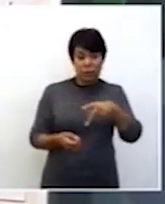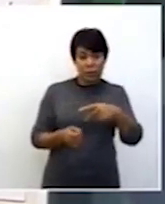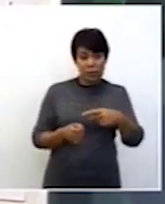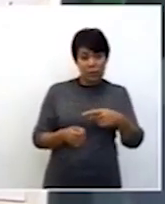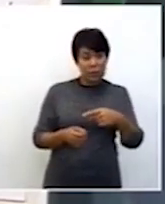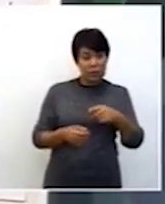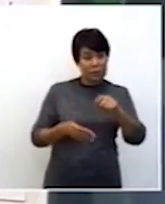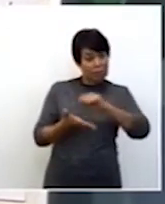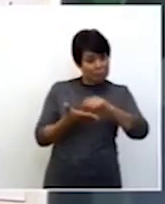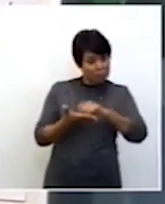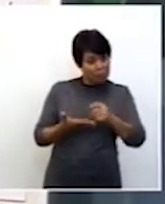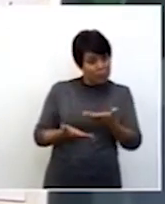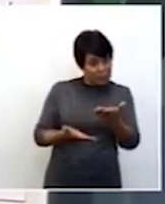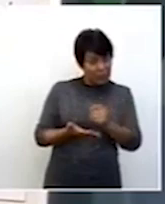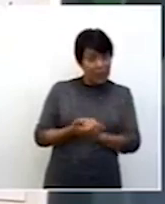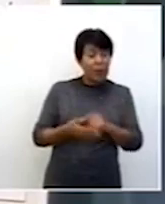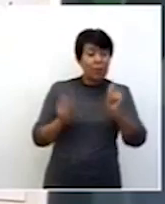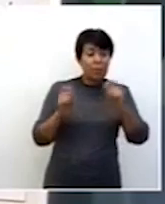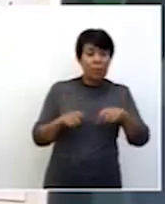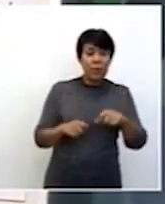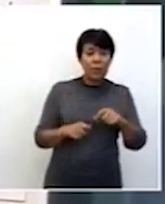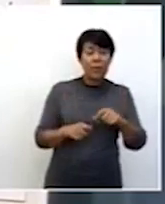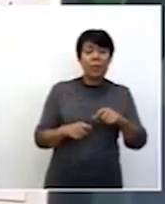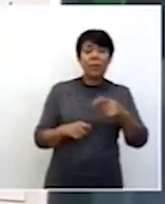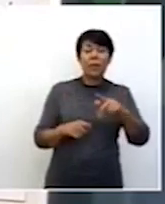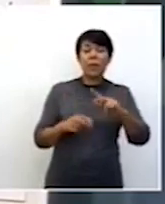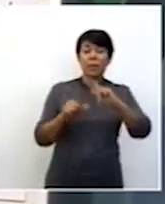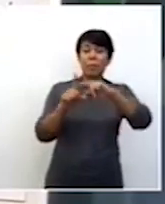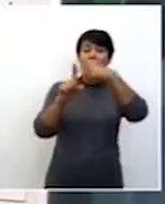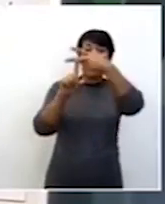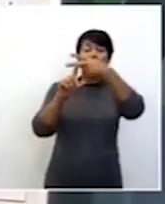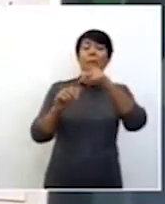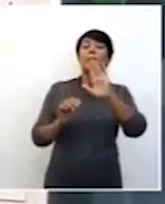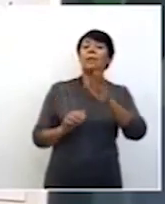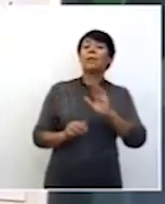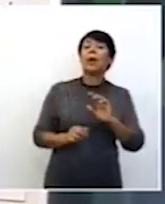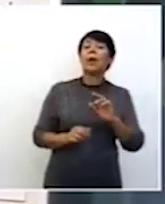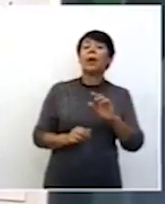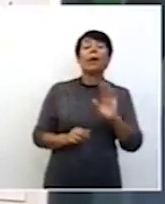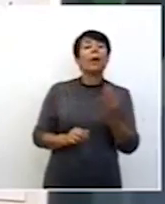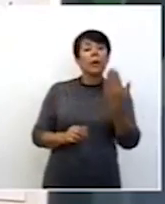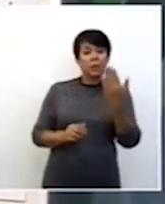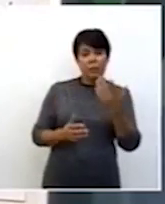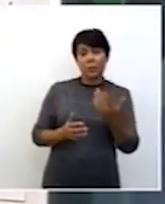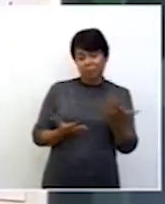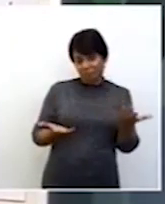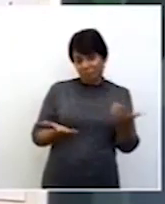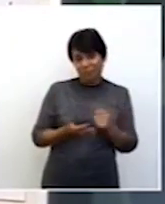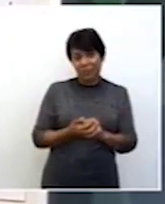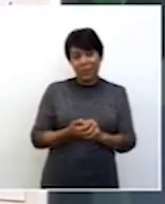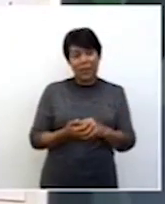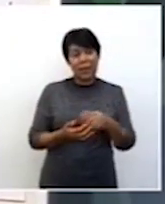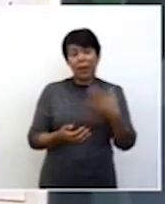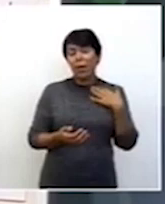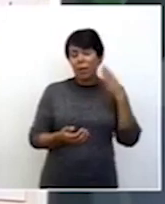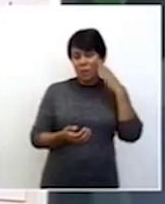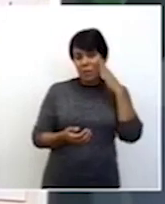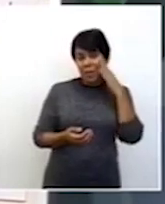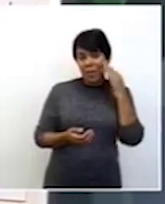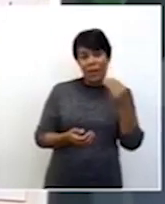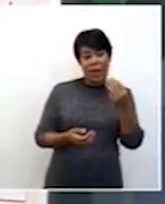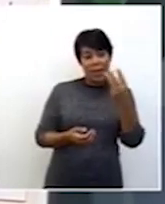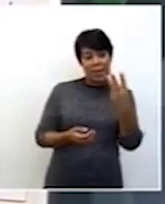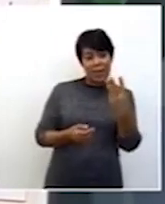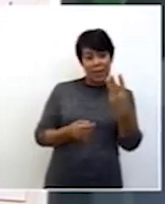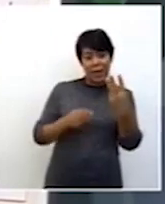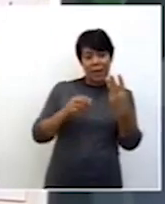vocês podem enxergar potências direto que resolvem, né? No caso aqui, eu sei que é 3 elevado a 100 menos 1.